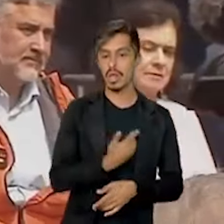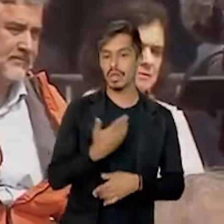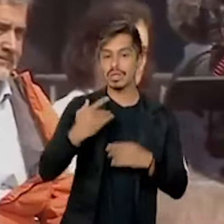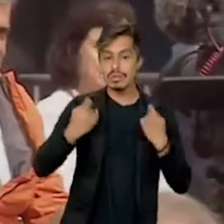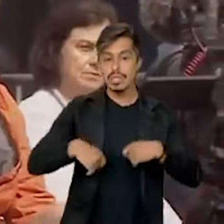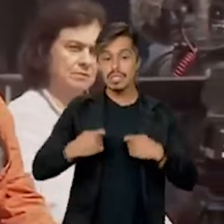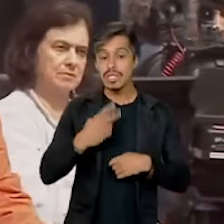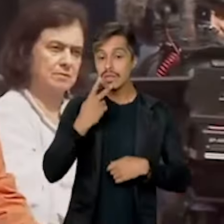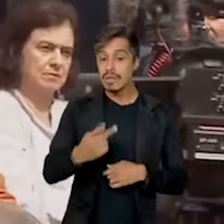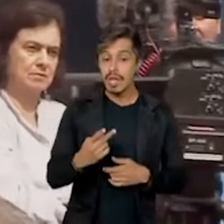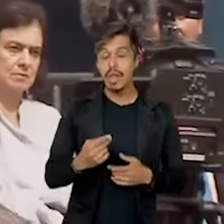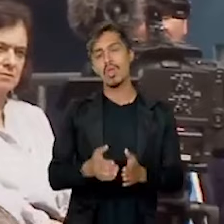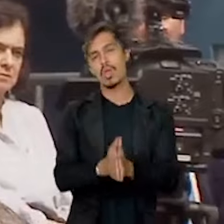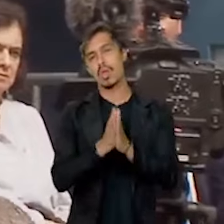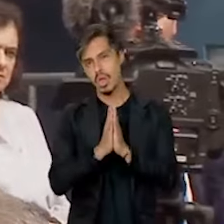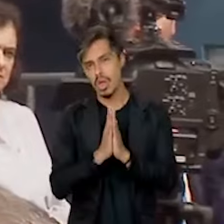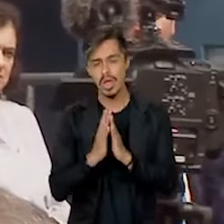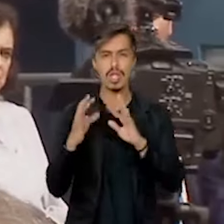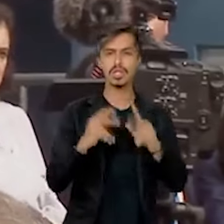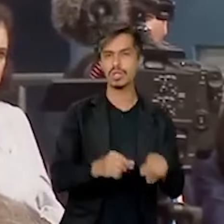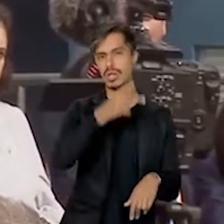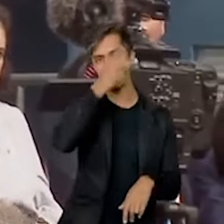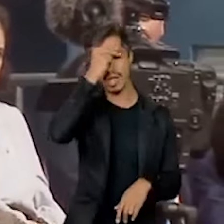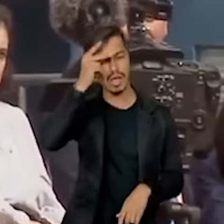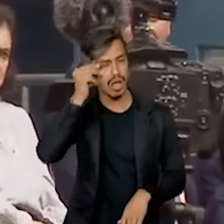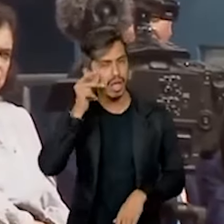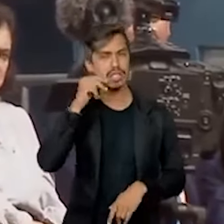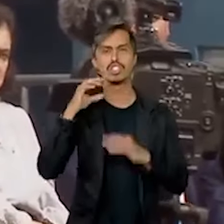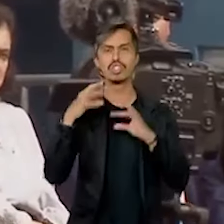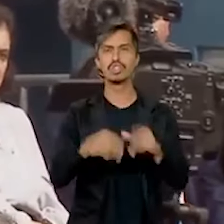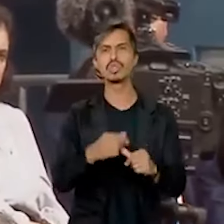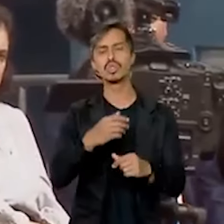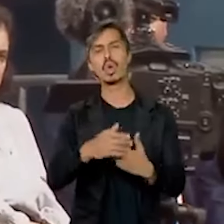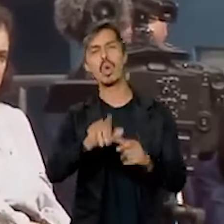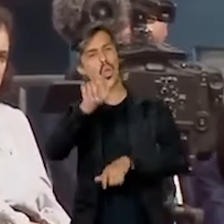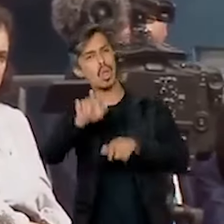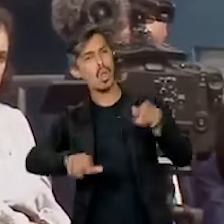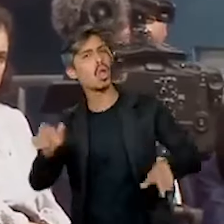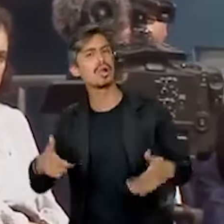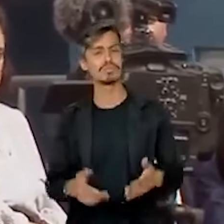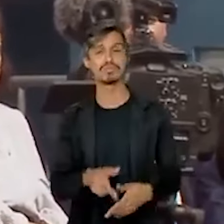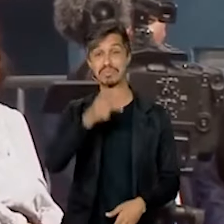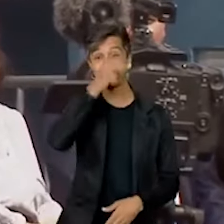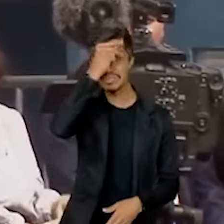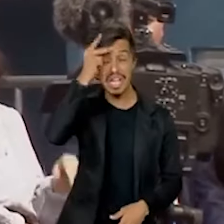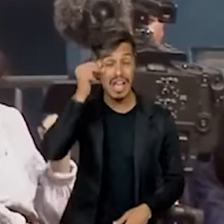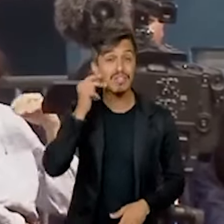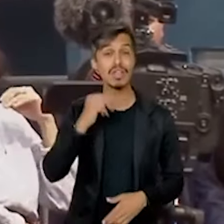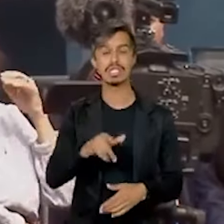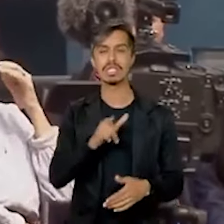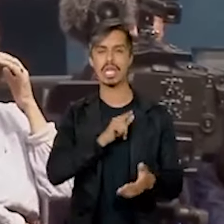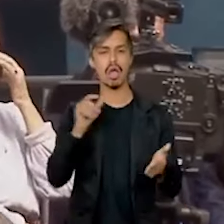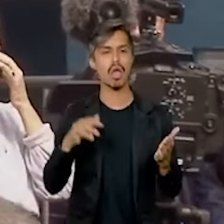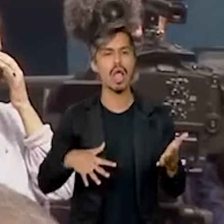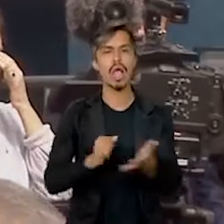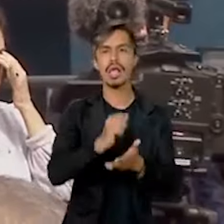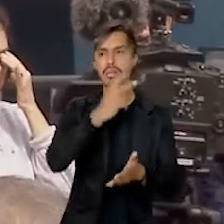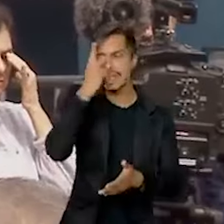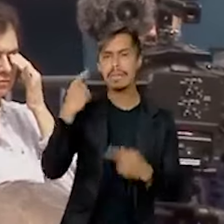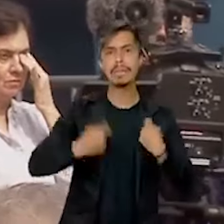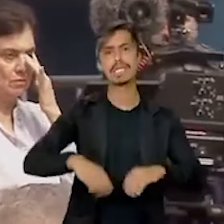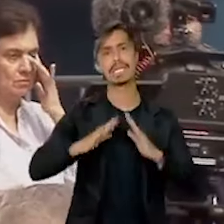critério. Eu quero fazer um apelo aos prefeitos. Pelo amor de Deus, apresenta o cadastro das pessoas que precisam